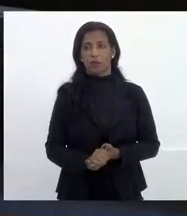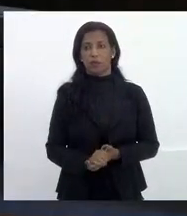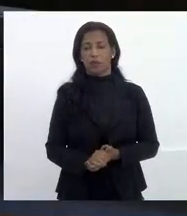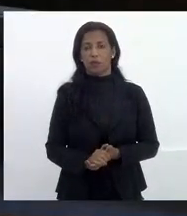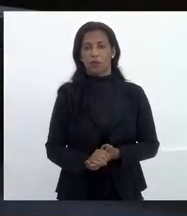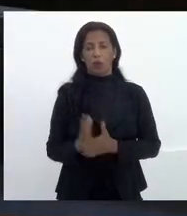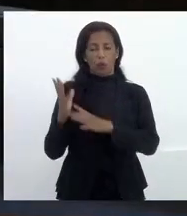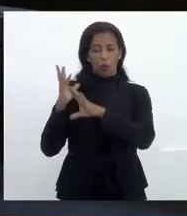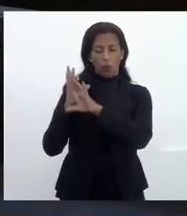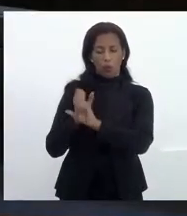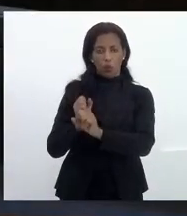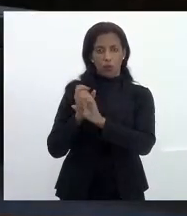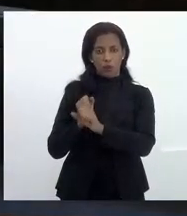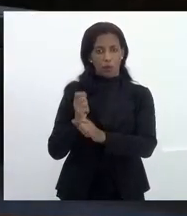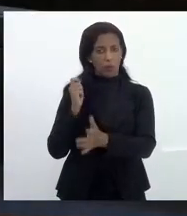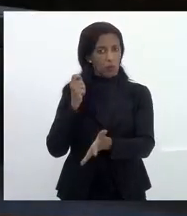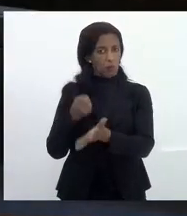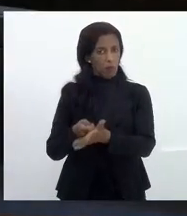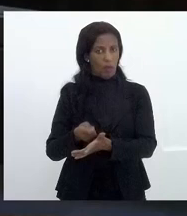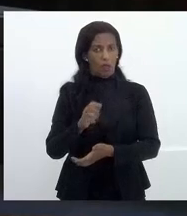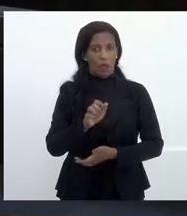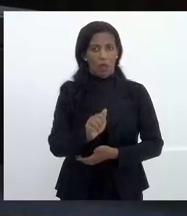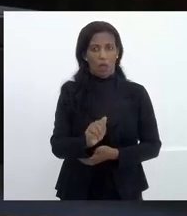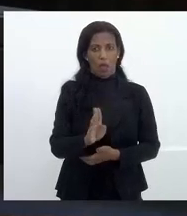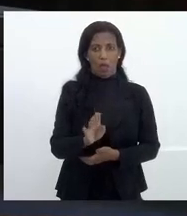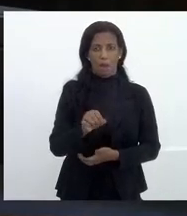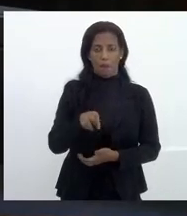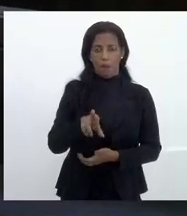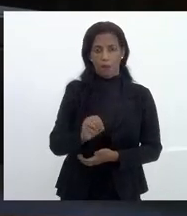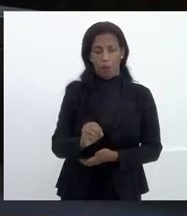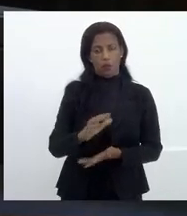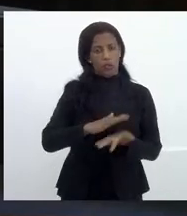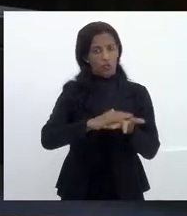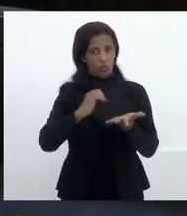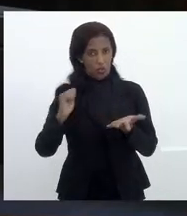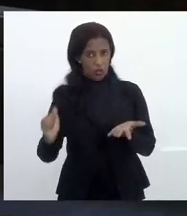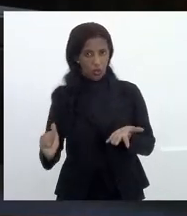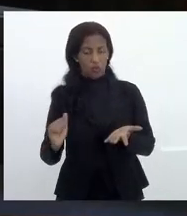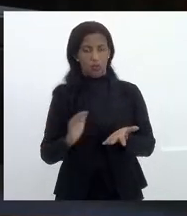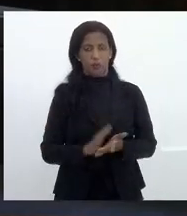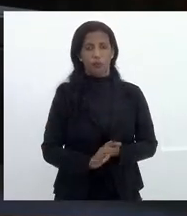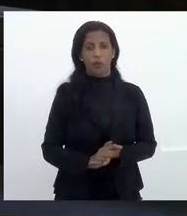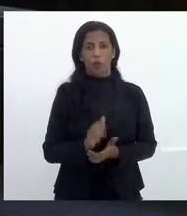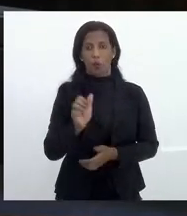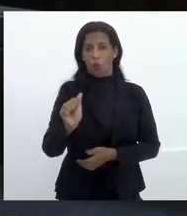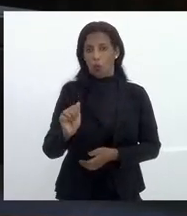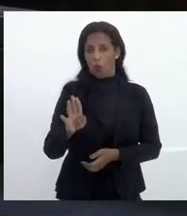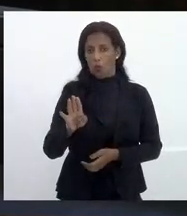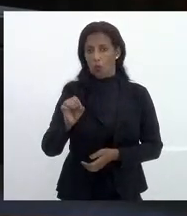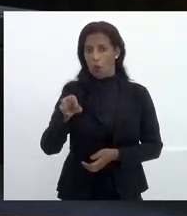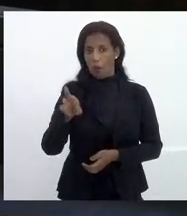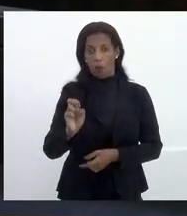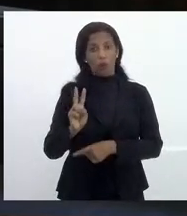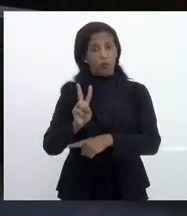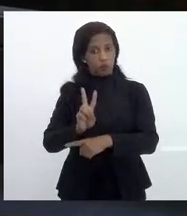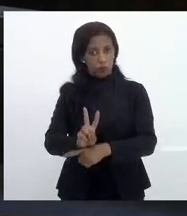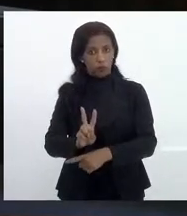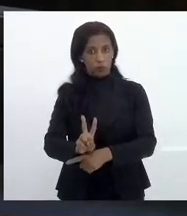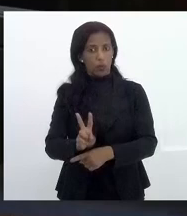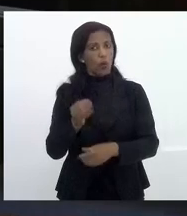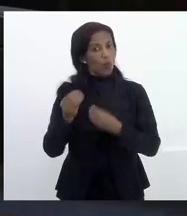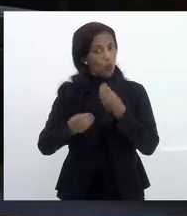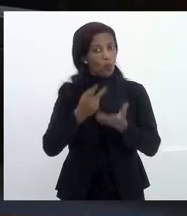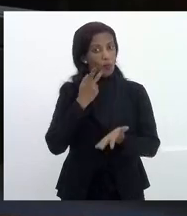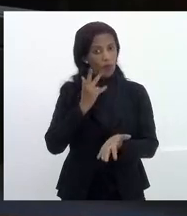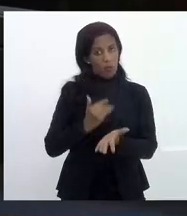do orçamento para pagamento de abono tá a gente retirou ou seja o abono foi preservado